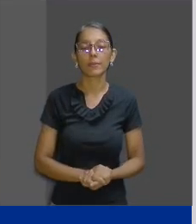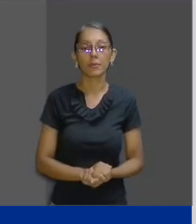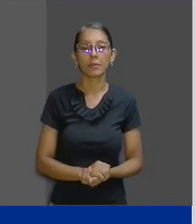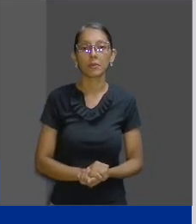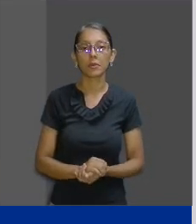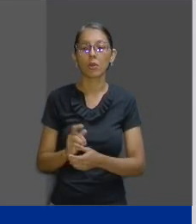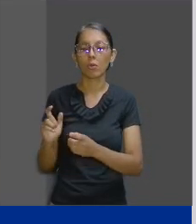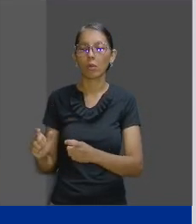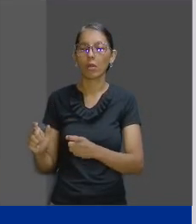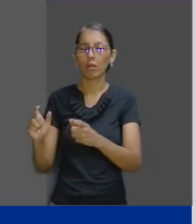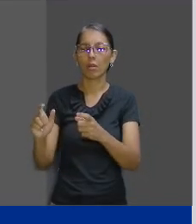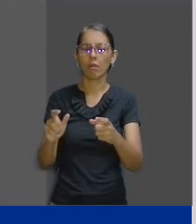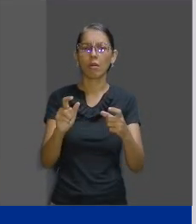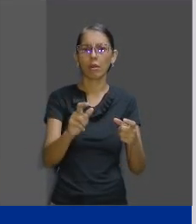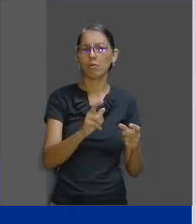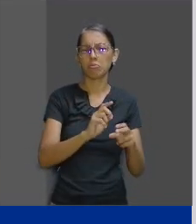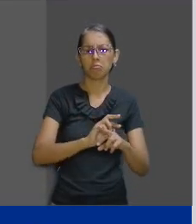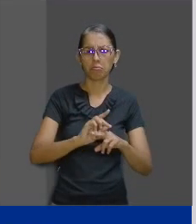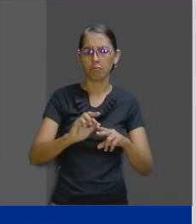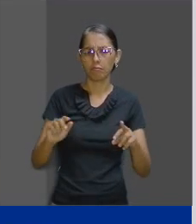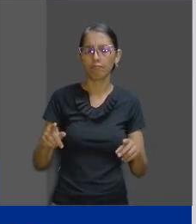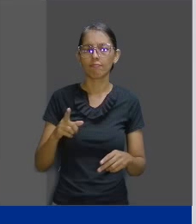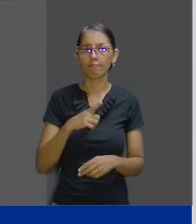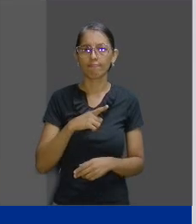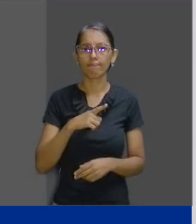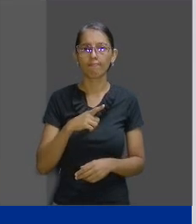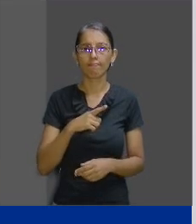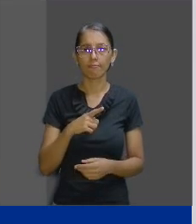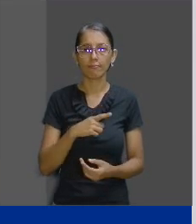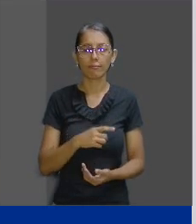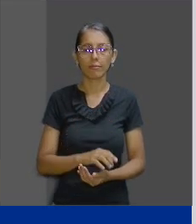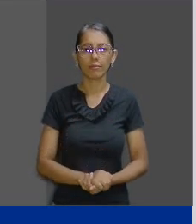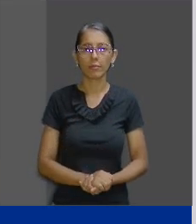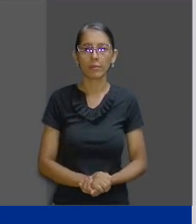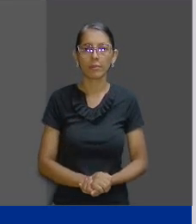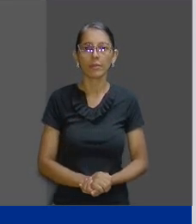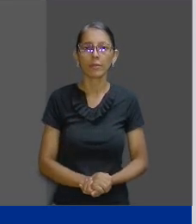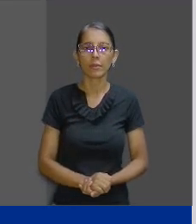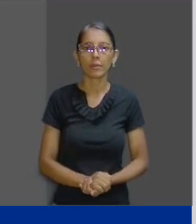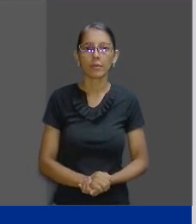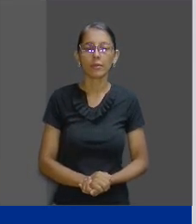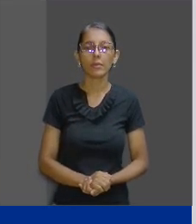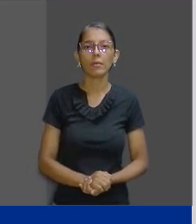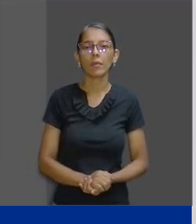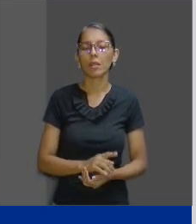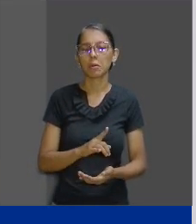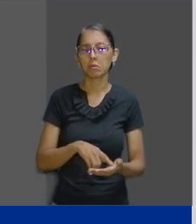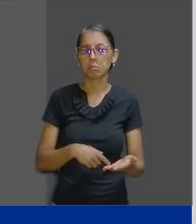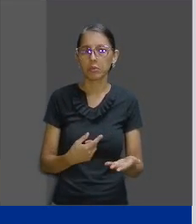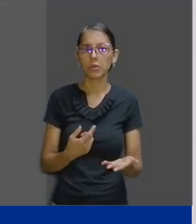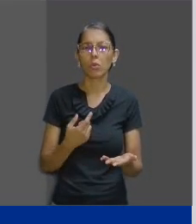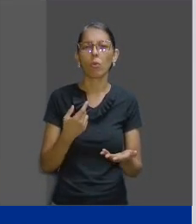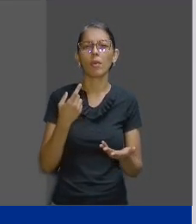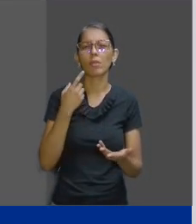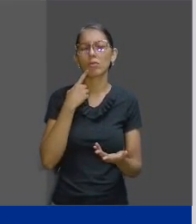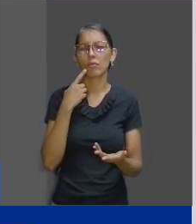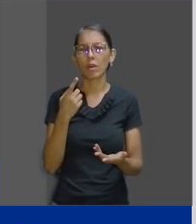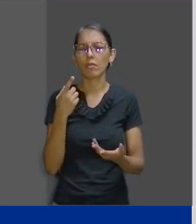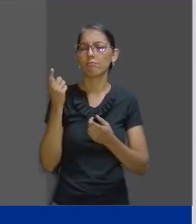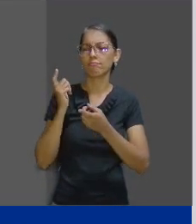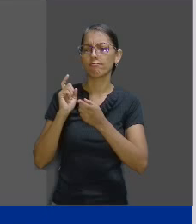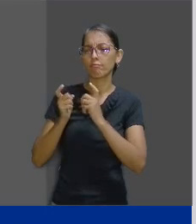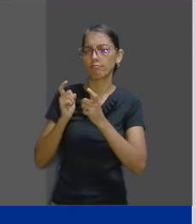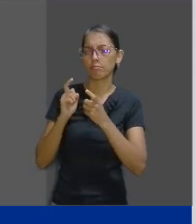do Jandiá, Ponte Segura. Excelências, são vários os documentos, são vários os diálogos, são várias